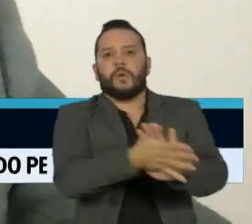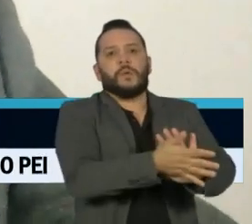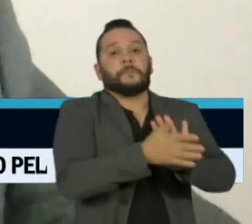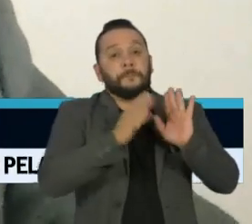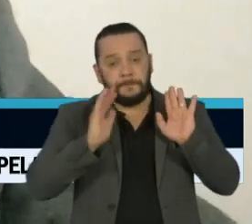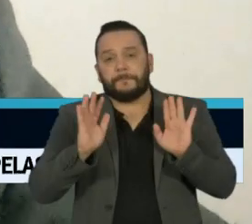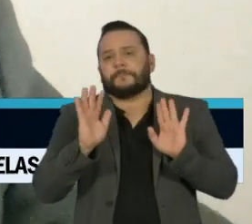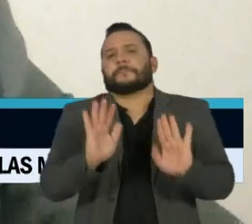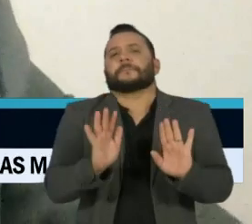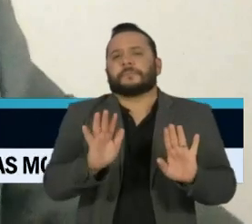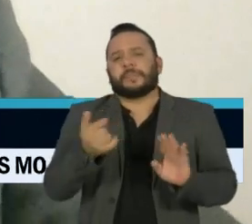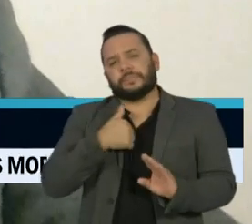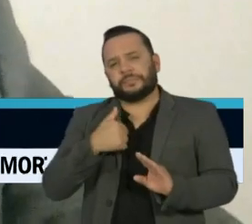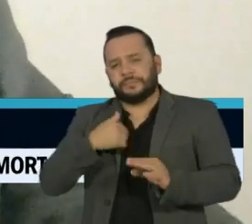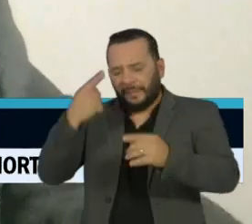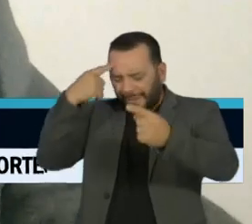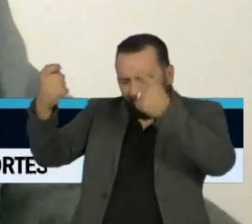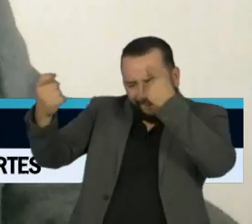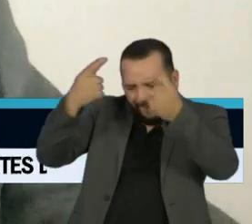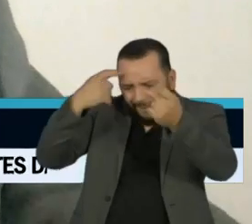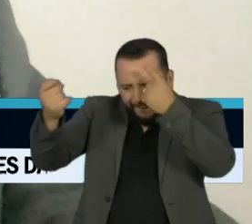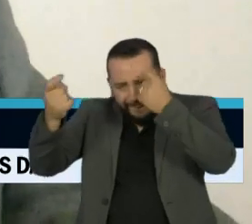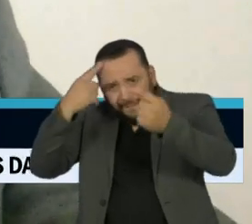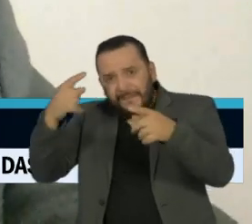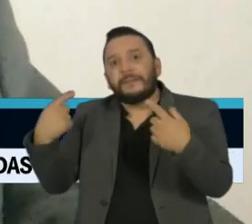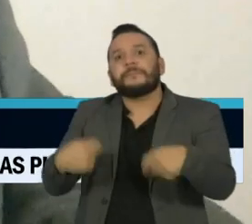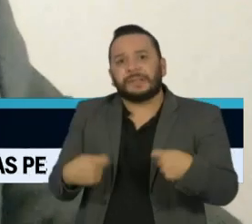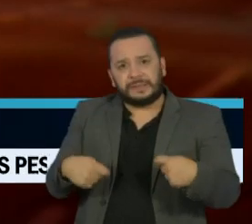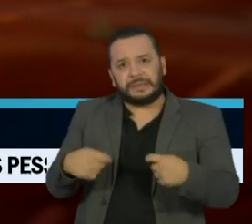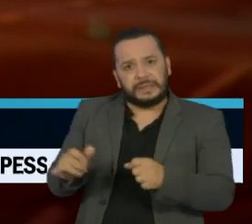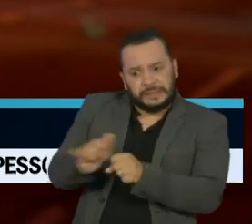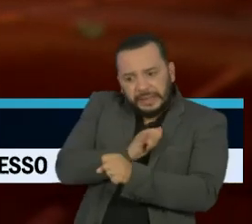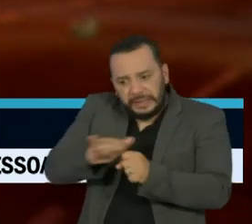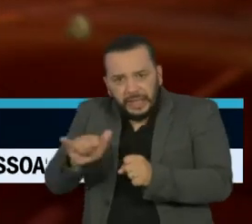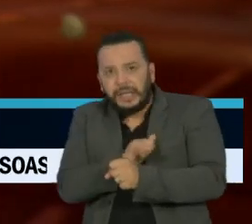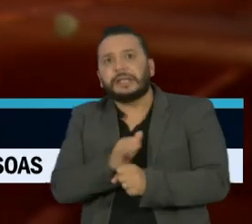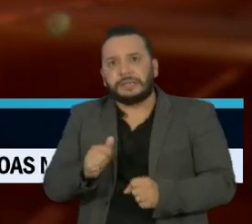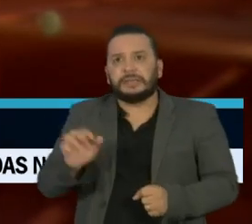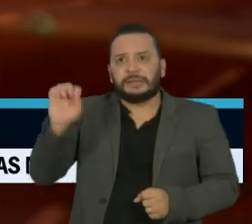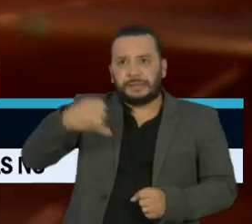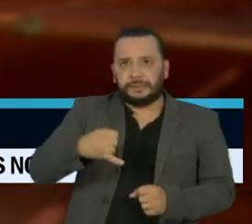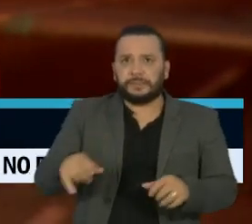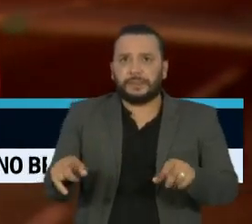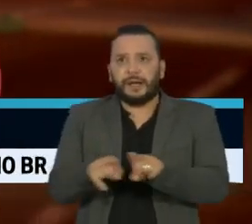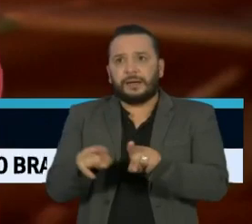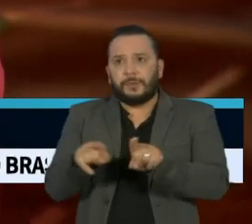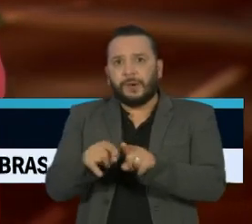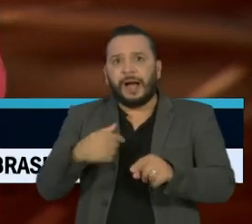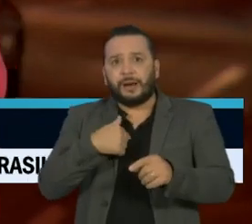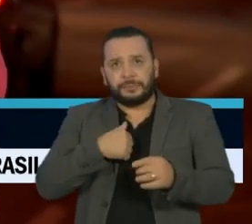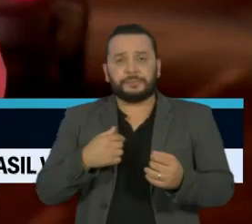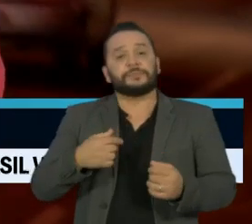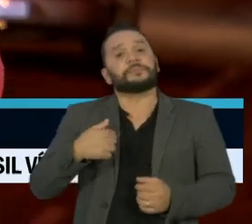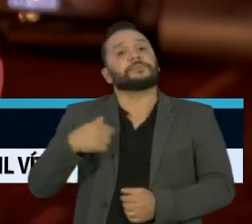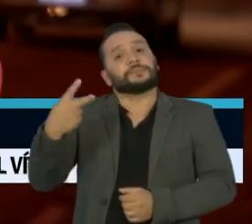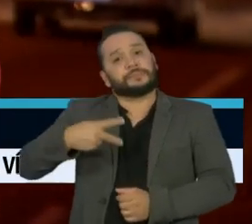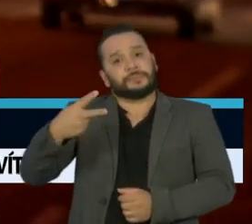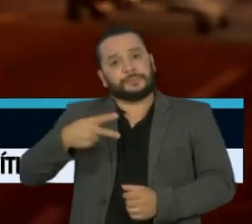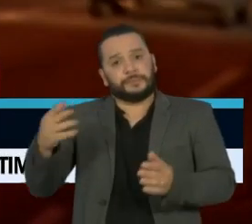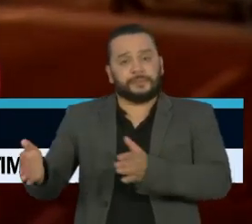da energia, da criatividade do país a este serviço. Na segunda etapa do estudo, os pesquisadores